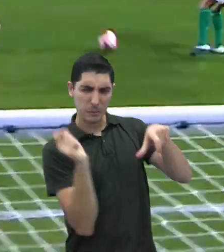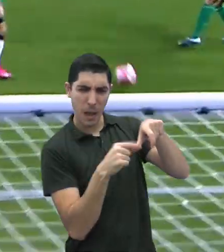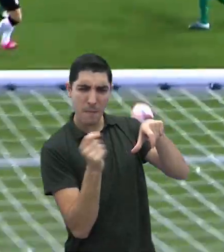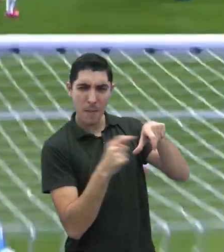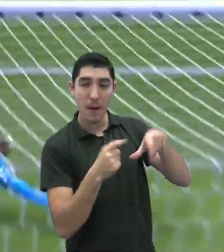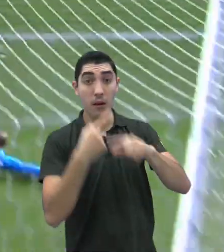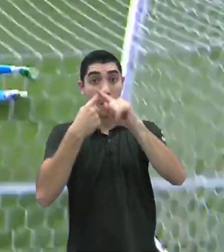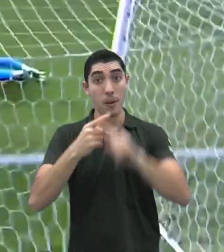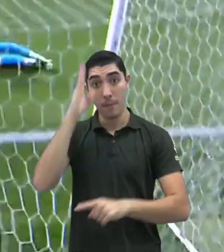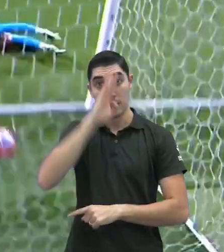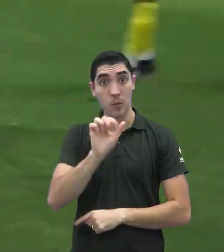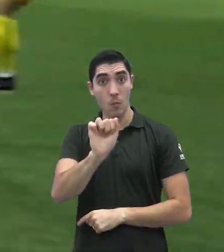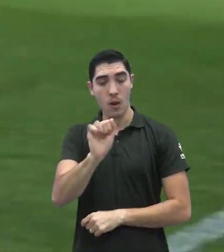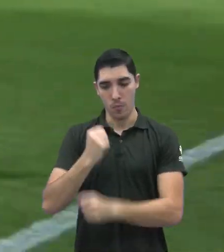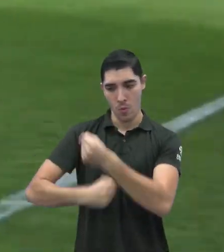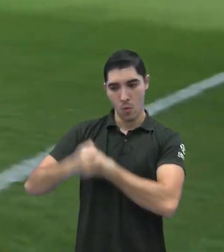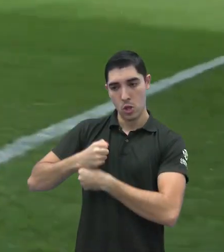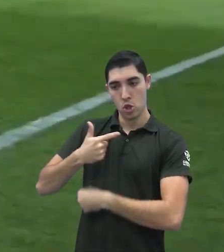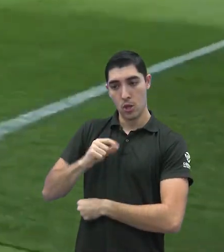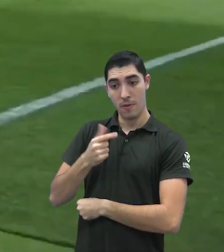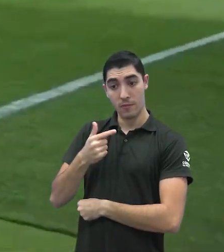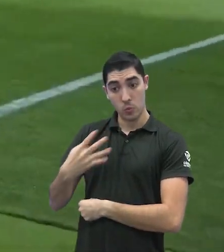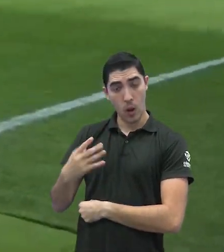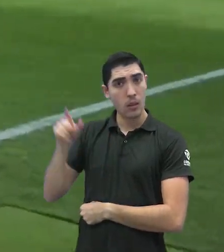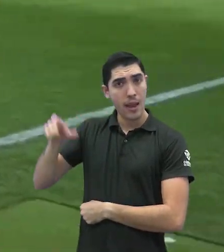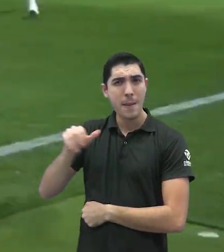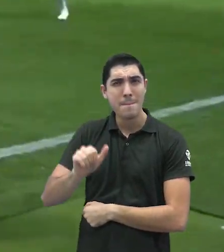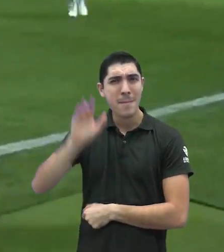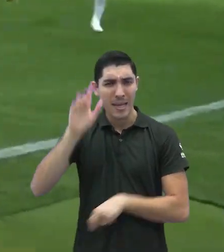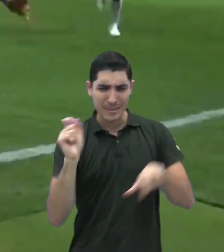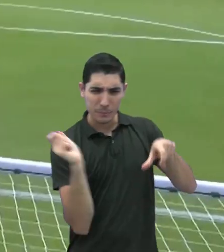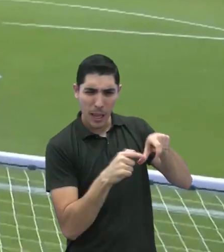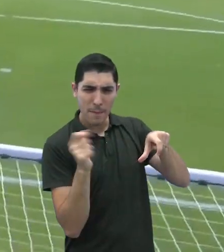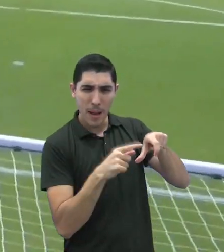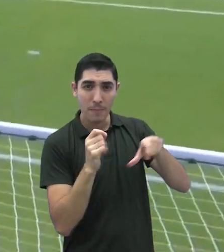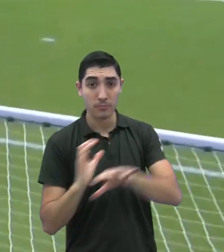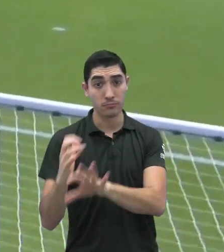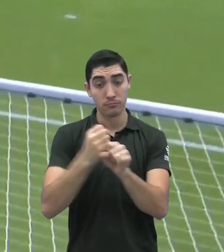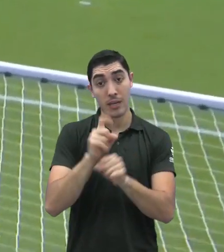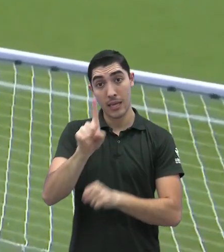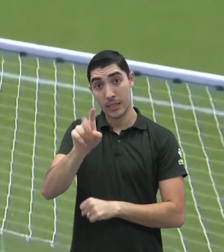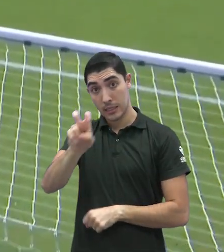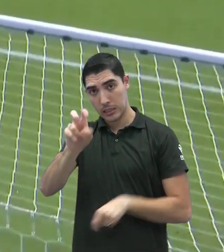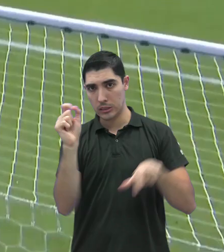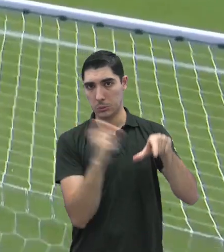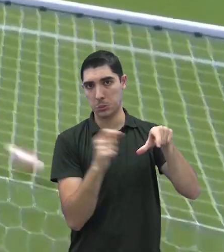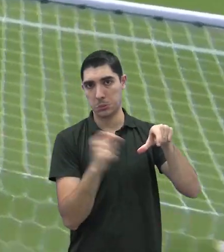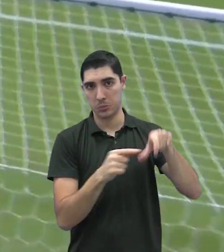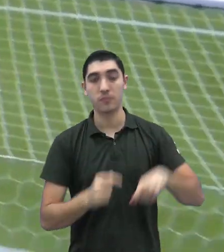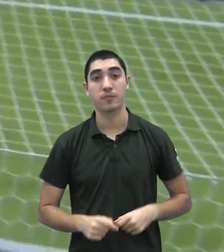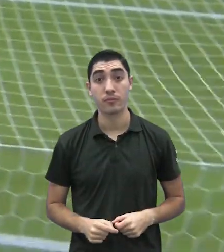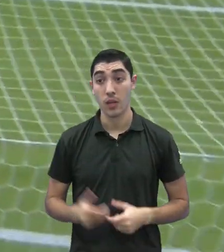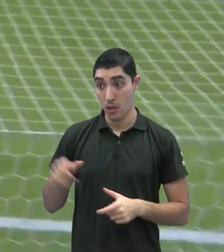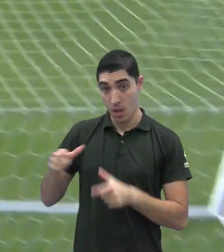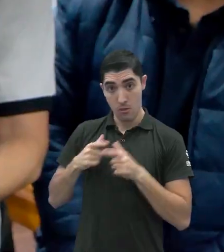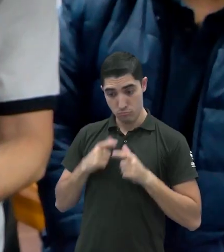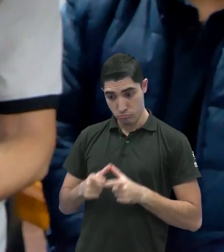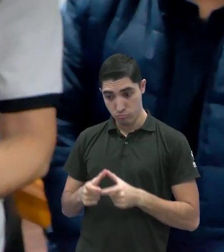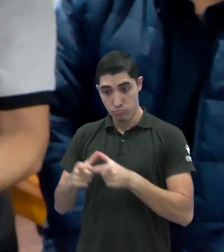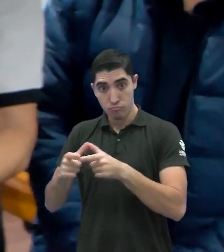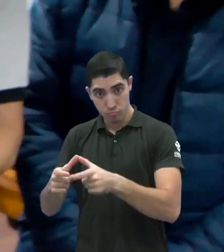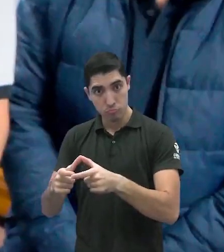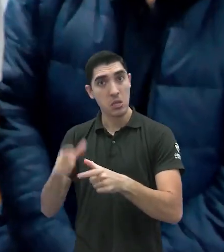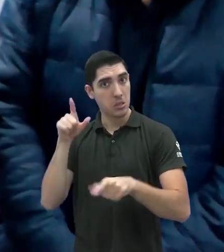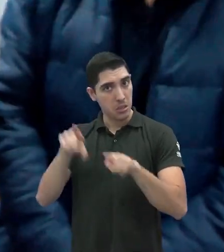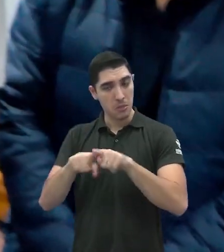Campeonato Brasileiro da Série A. Em 2024, ele foi o principal goleador da competição, com 15 gols anotados. Com